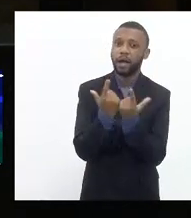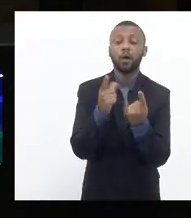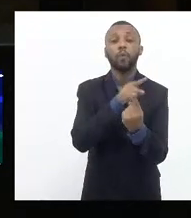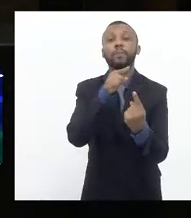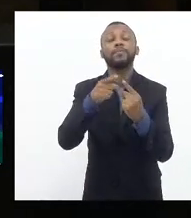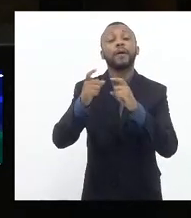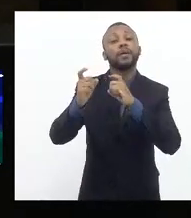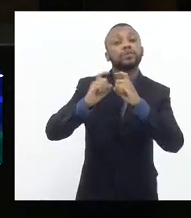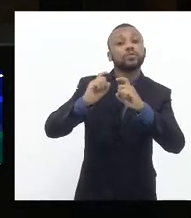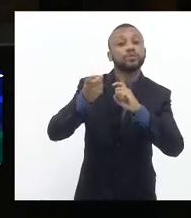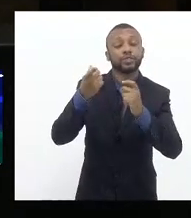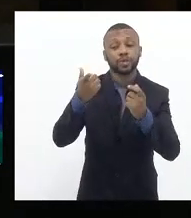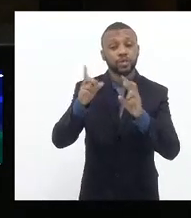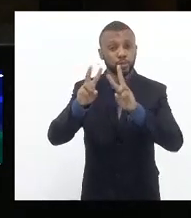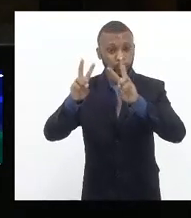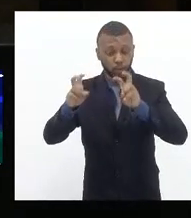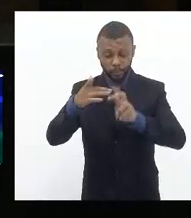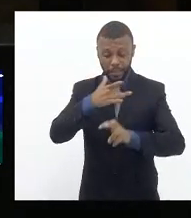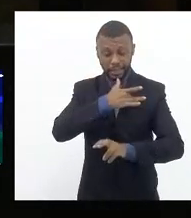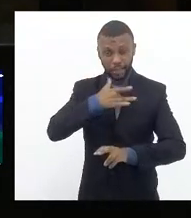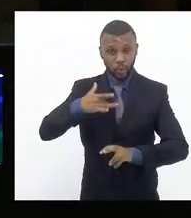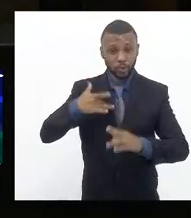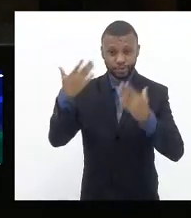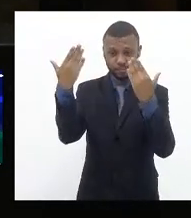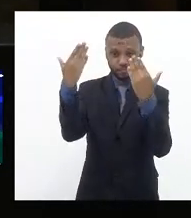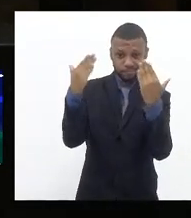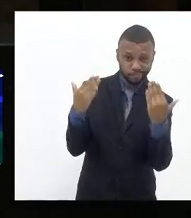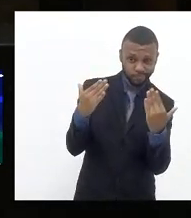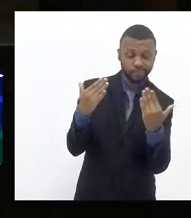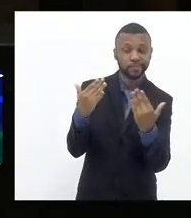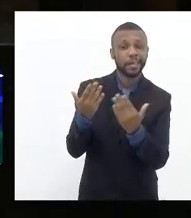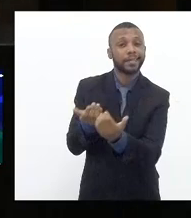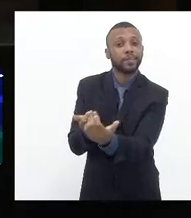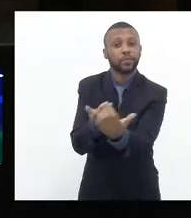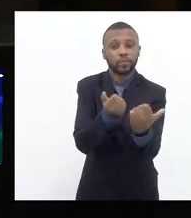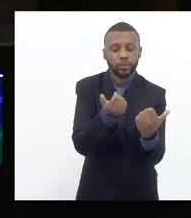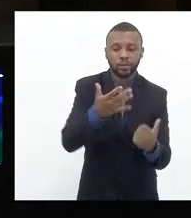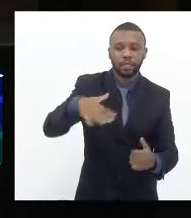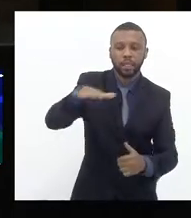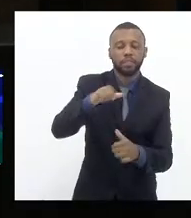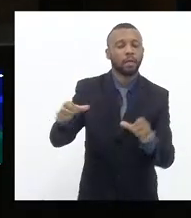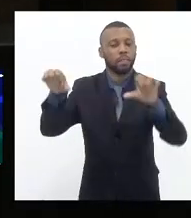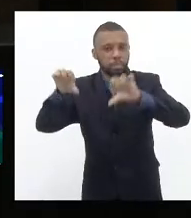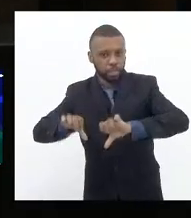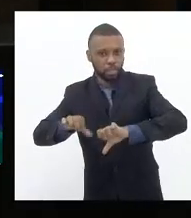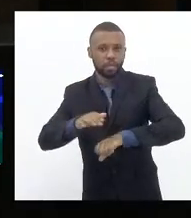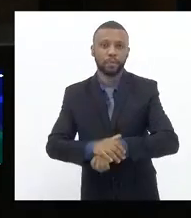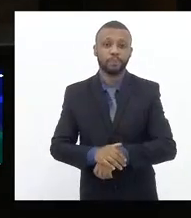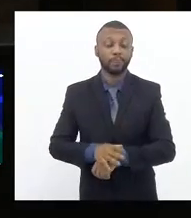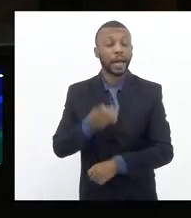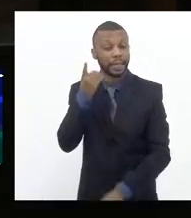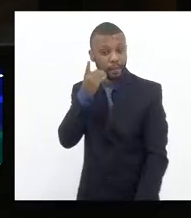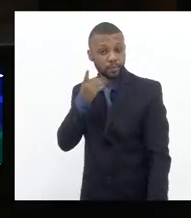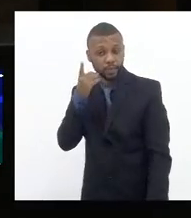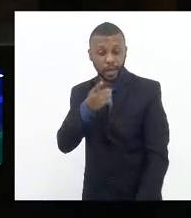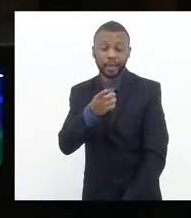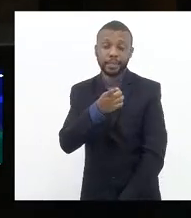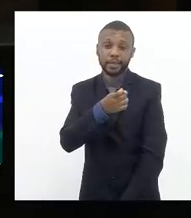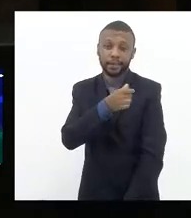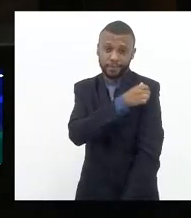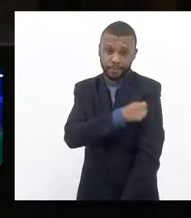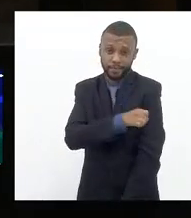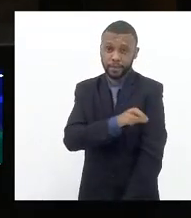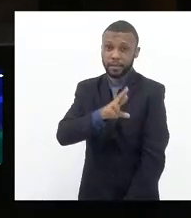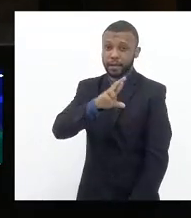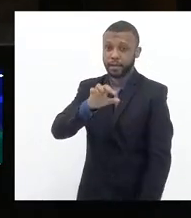nossa juventude que está sucumbindo. A deputada enfermeira Rejane solicitou uma parte que eu concedo nesse